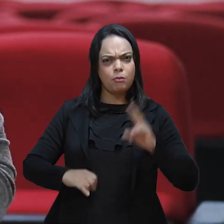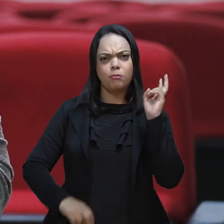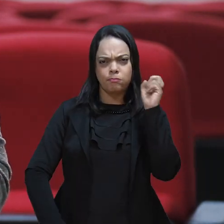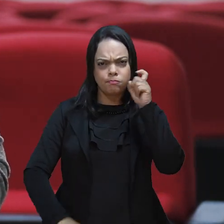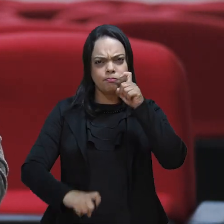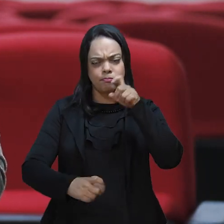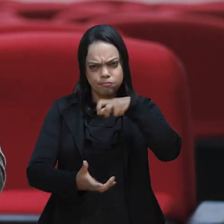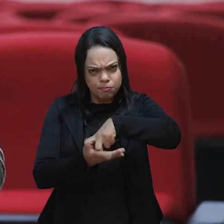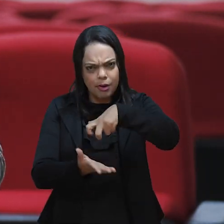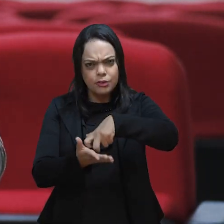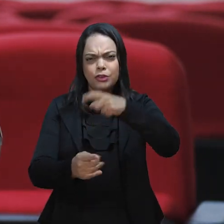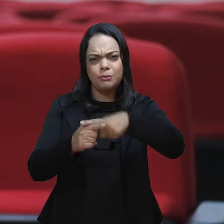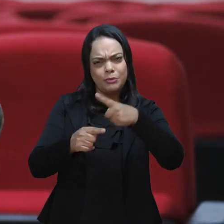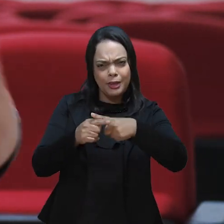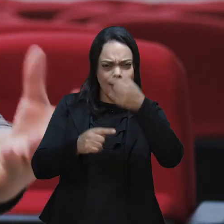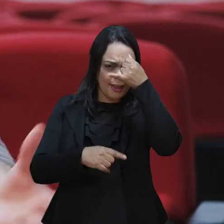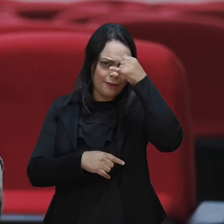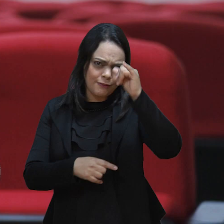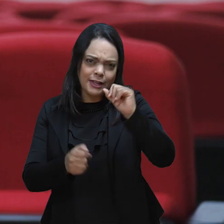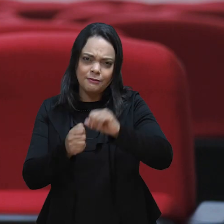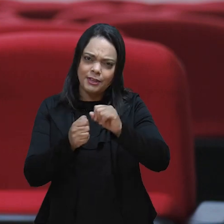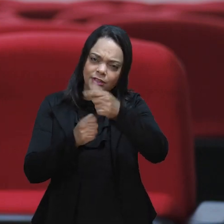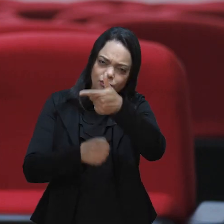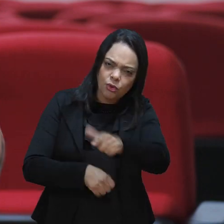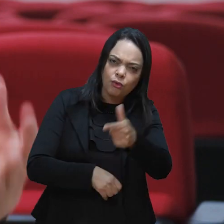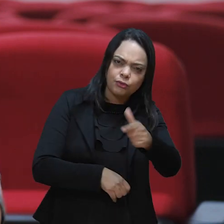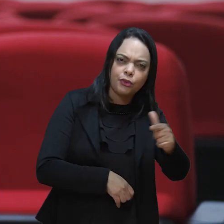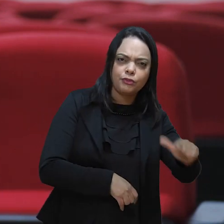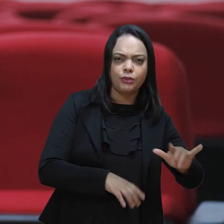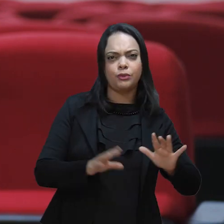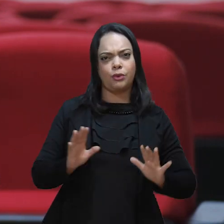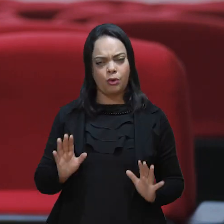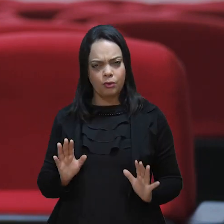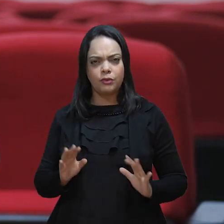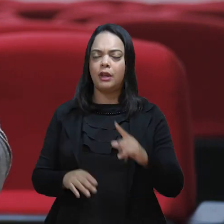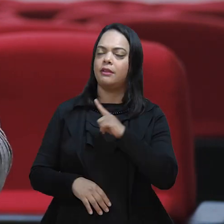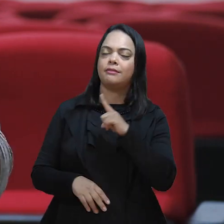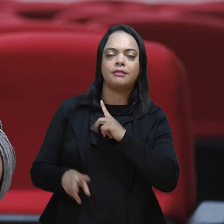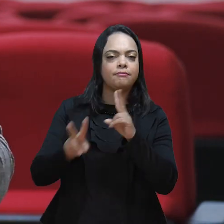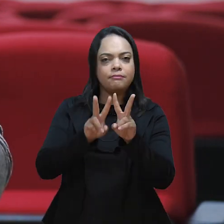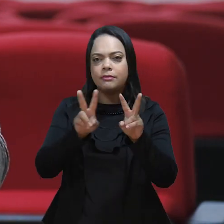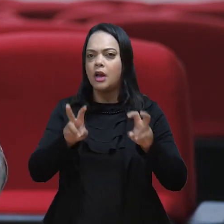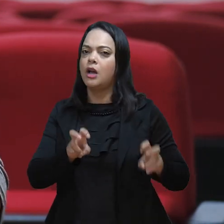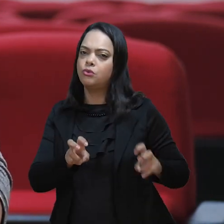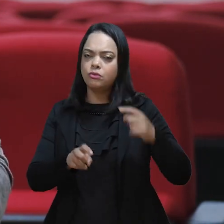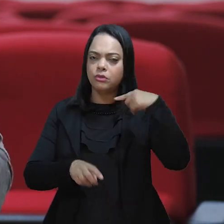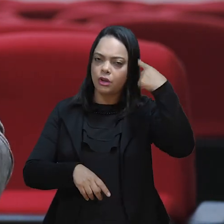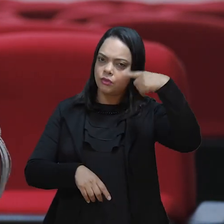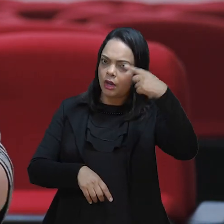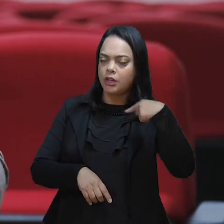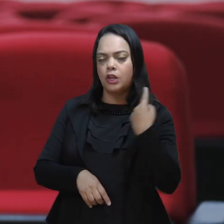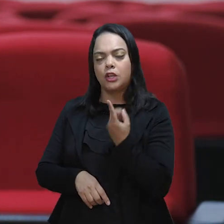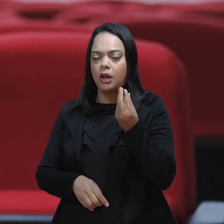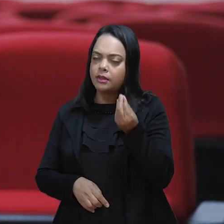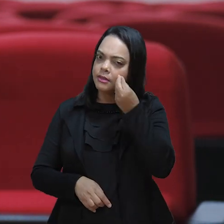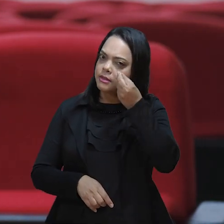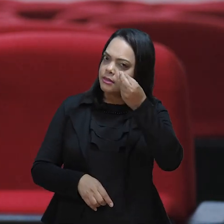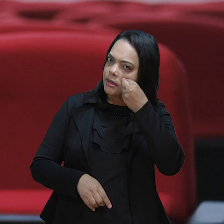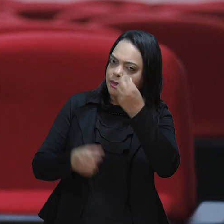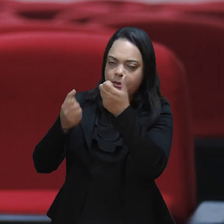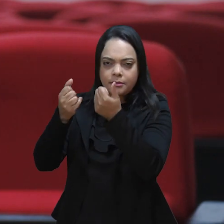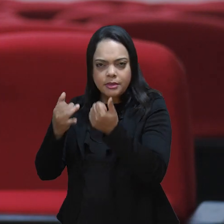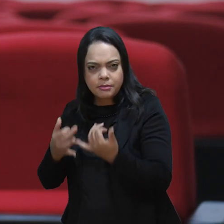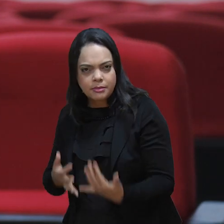outras pessoas, né? Então esse caudal todo de questões jurídicas que nós tentamos, no mais possível, enfrentar junto